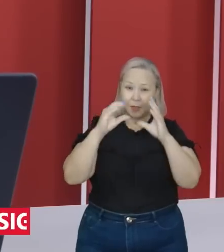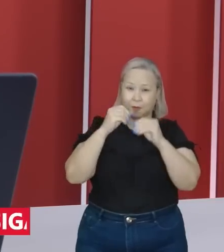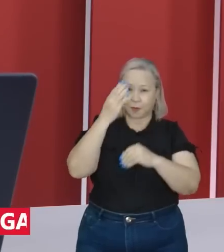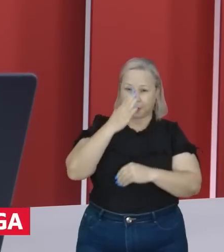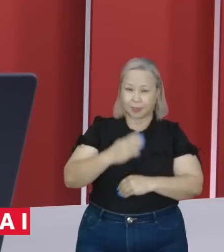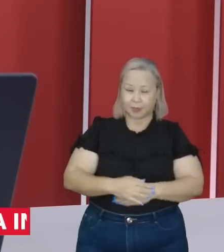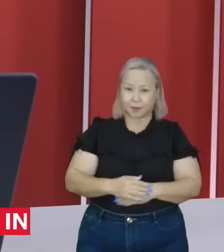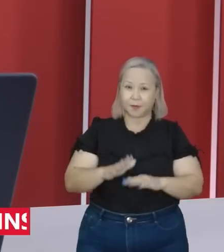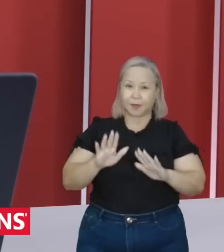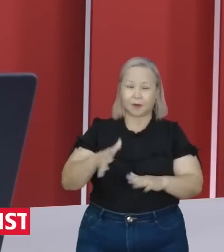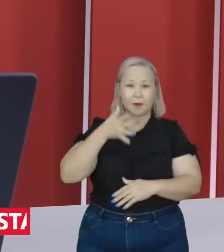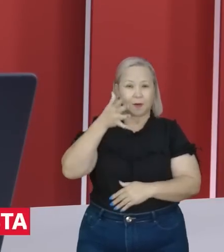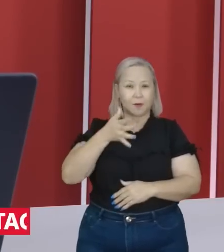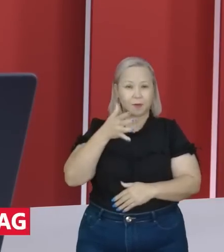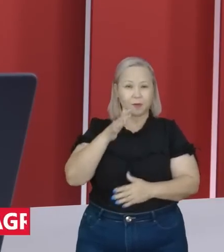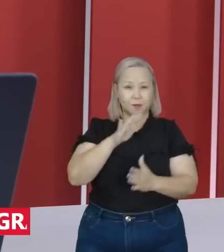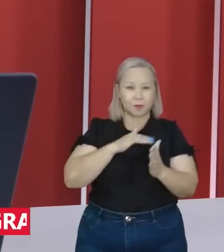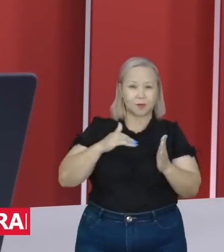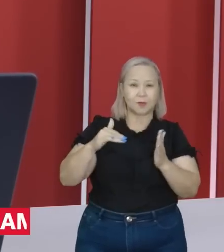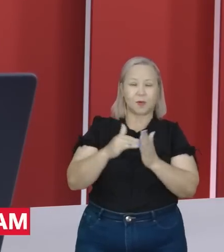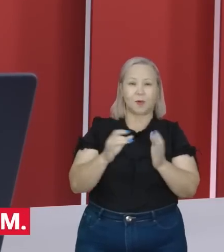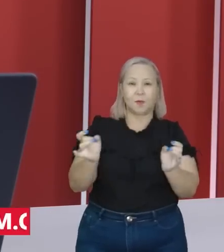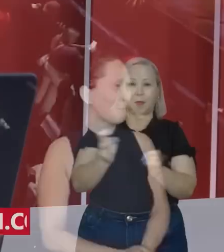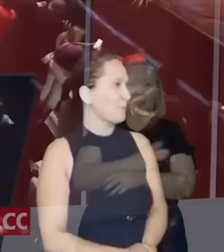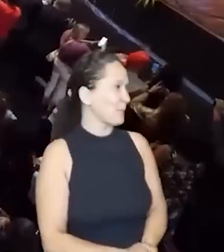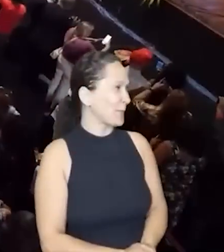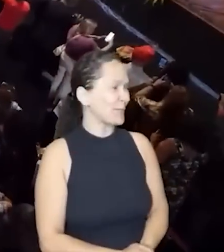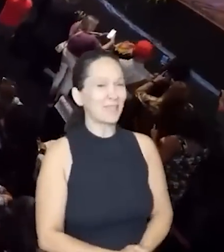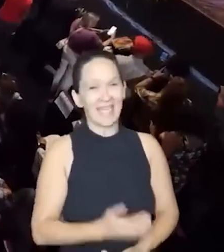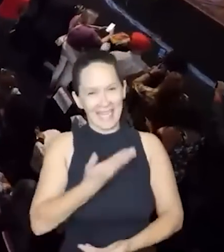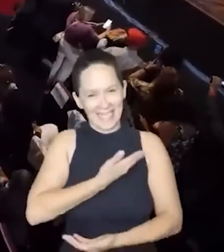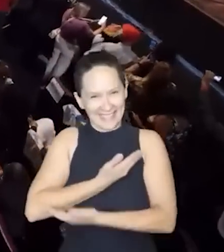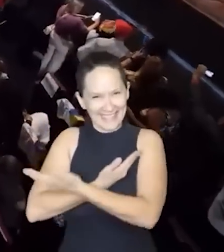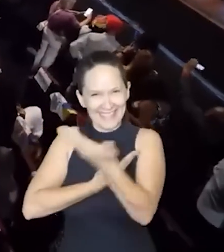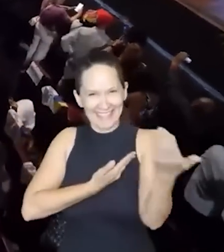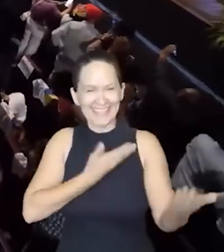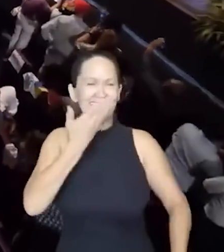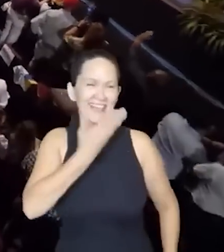com o discurso na íntegra do presidente Lula. Companheiras,